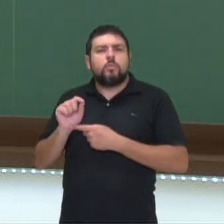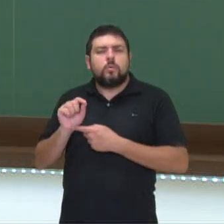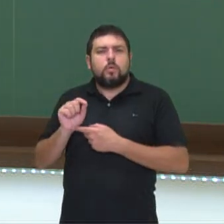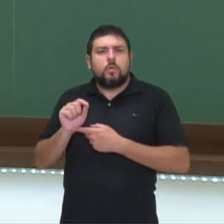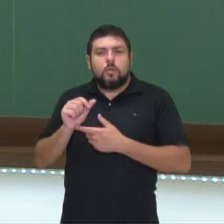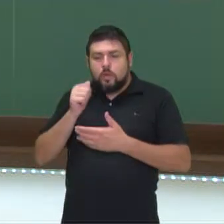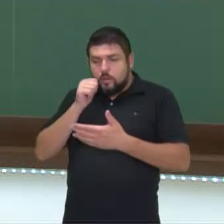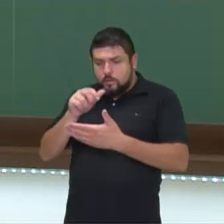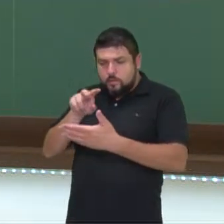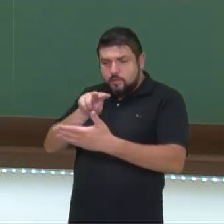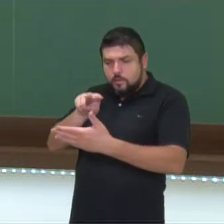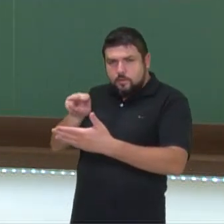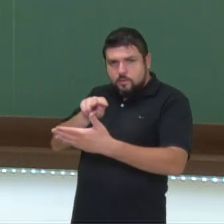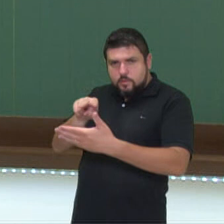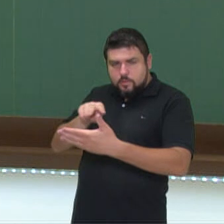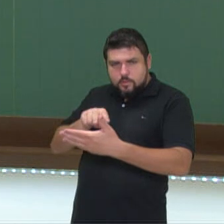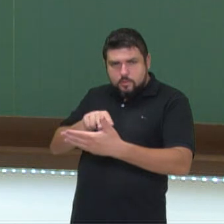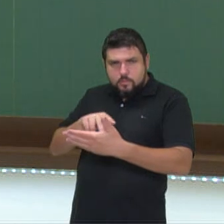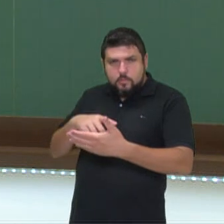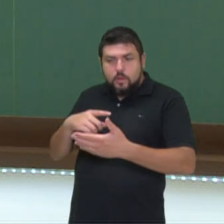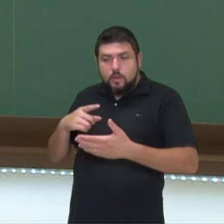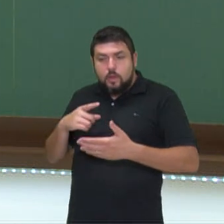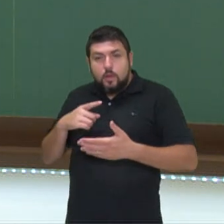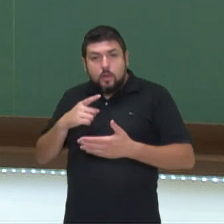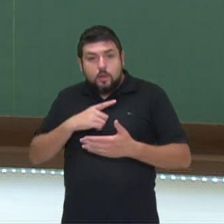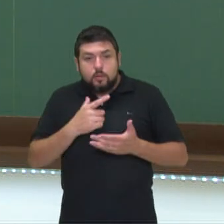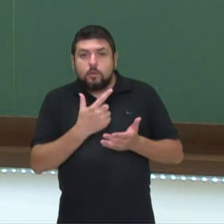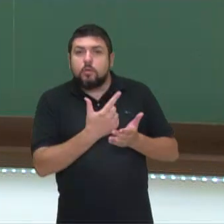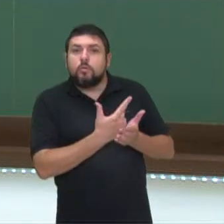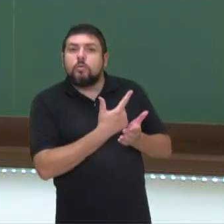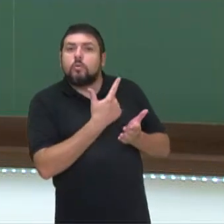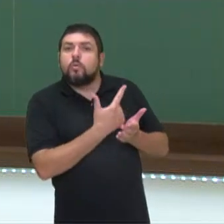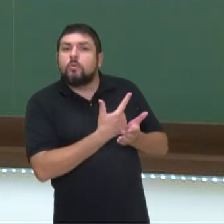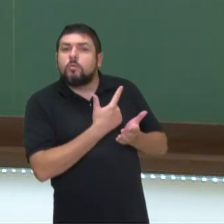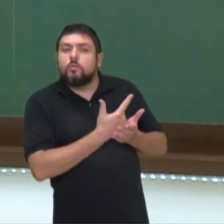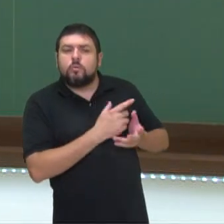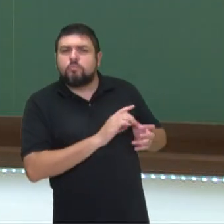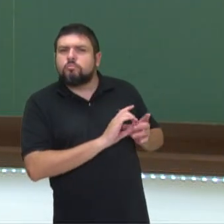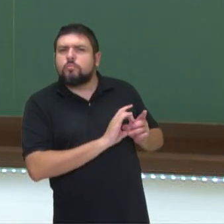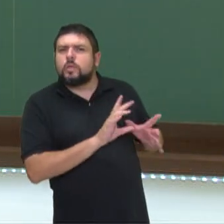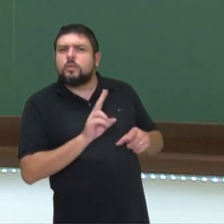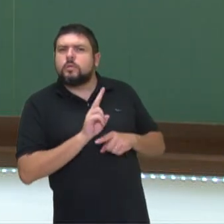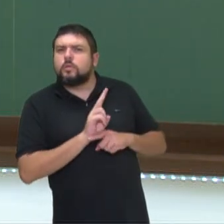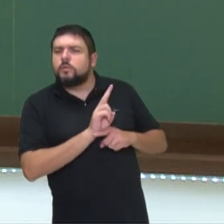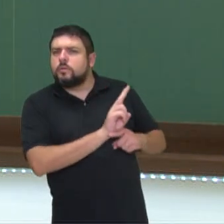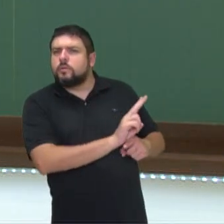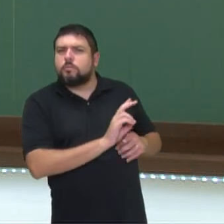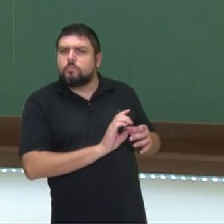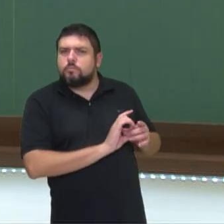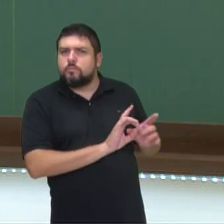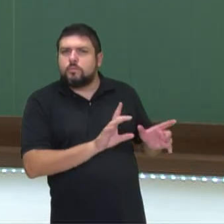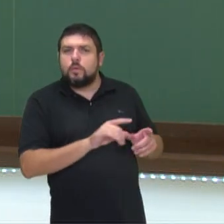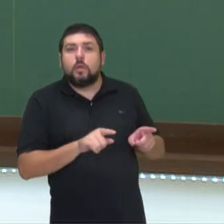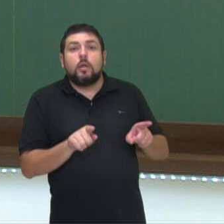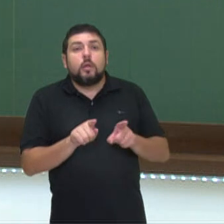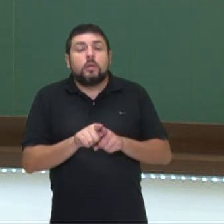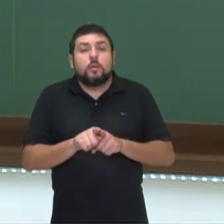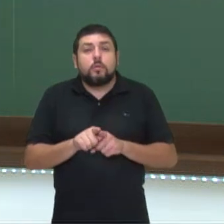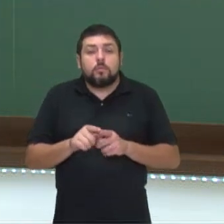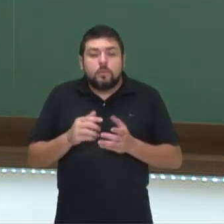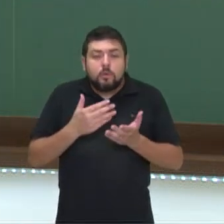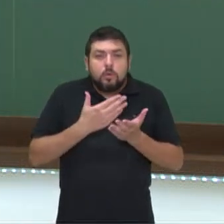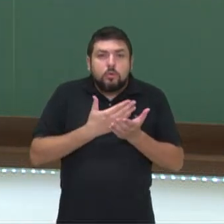teve a oportunidade de ter o livro, pelo tempo que quisesse, e iniciar essa viagem pelo mundo da literatura. É